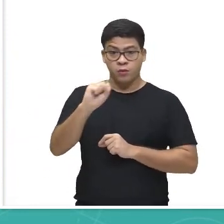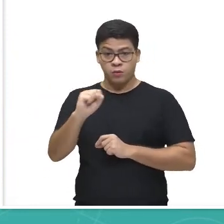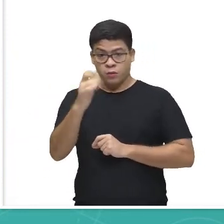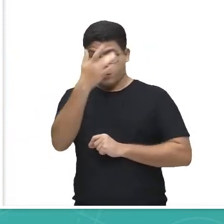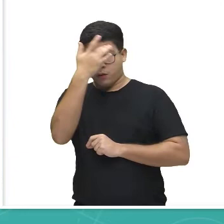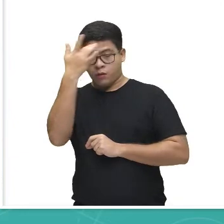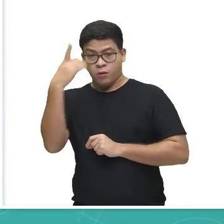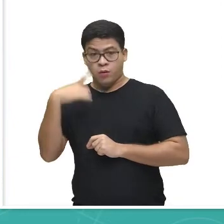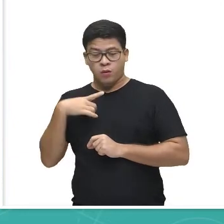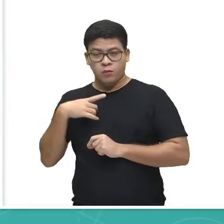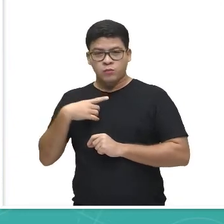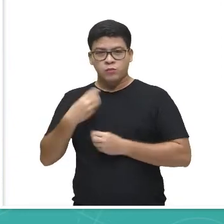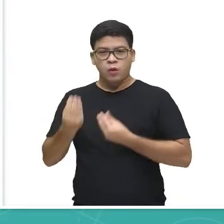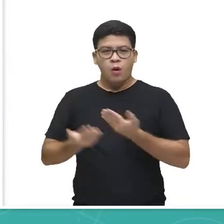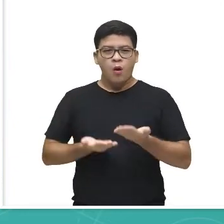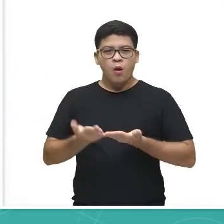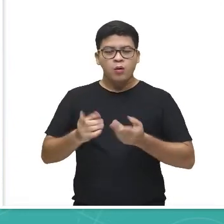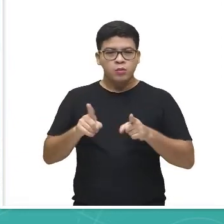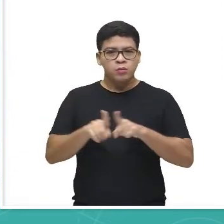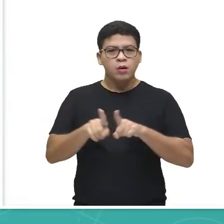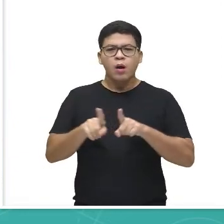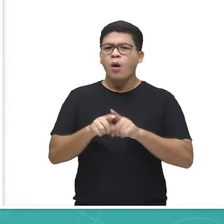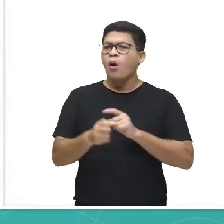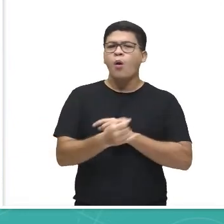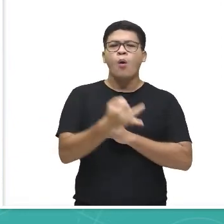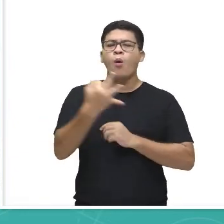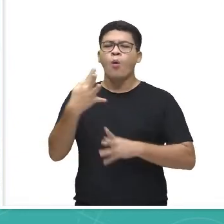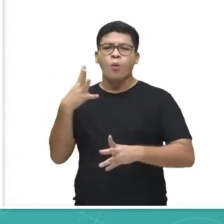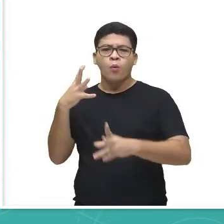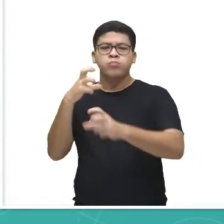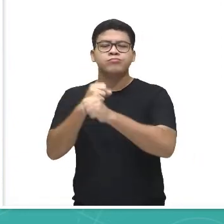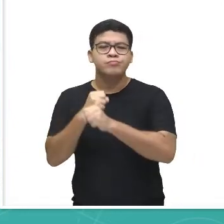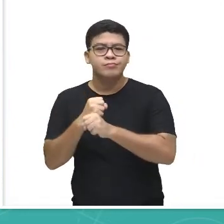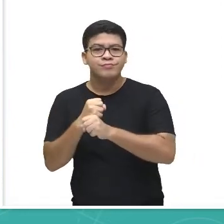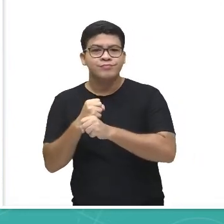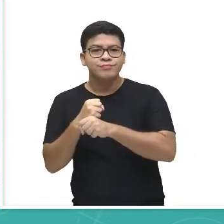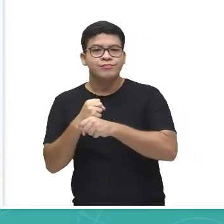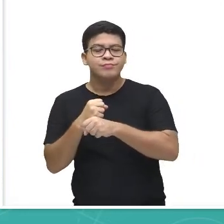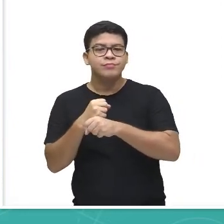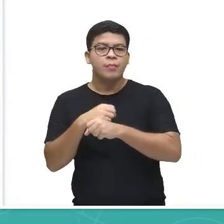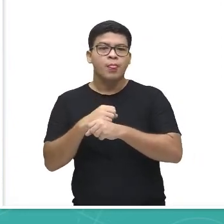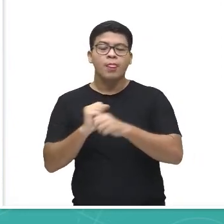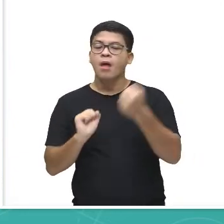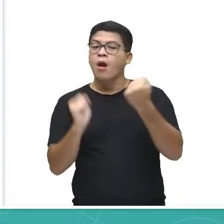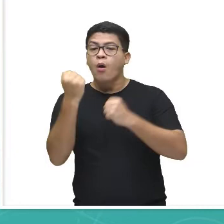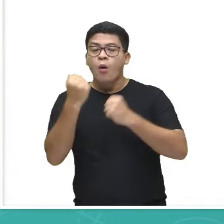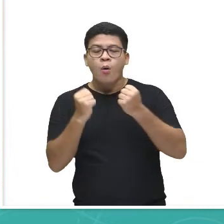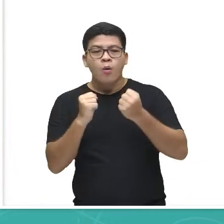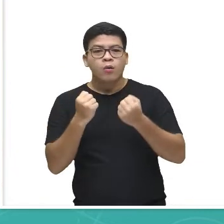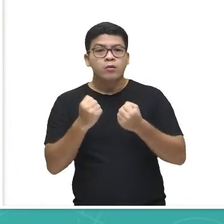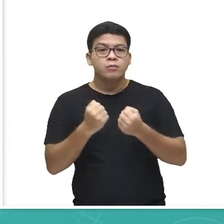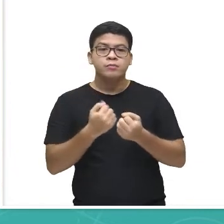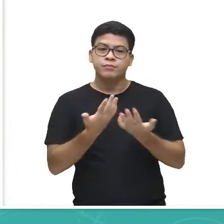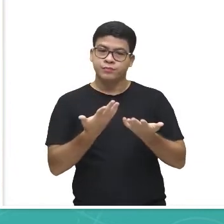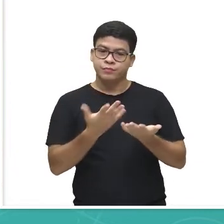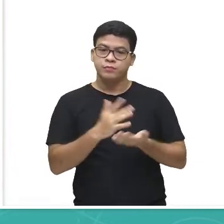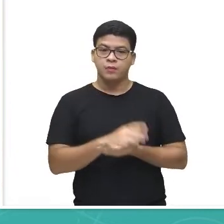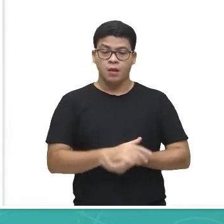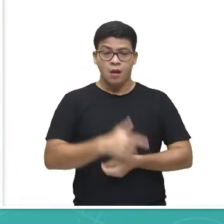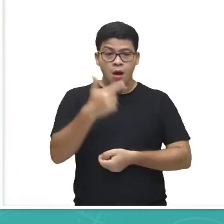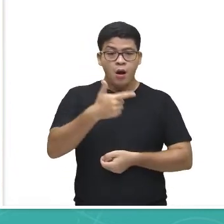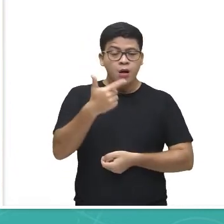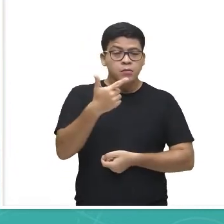Quantas pessoas trabalham ao todo nessa empresa? Essa é a questão de número 1, tá? A questão de número